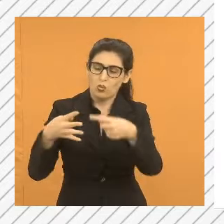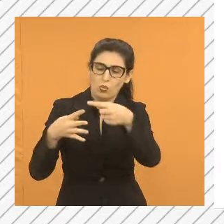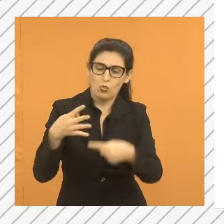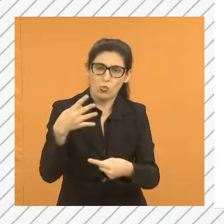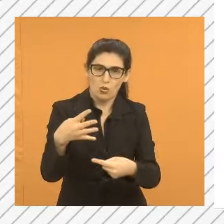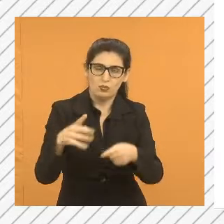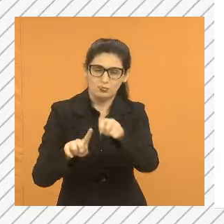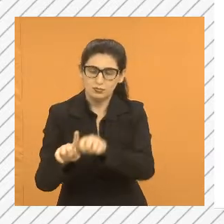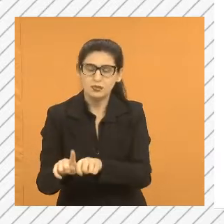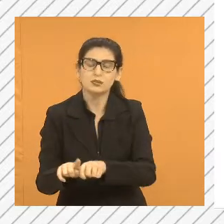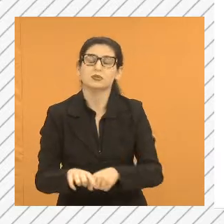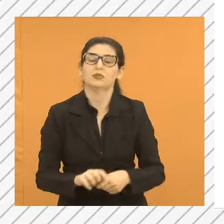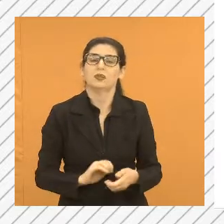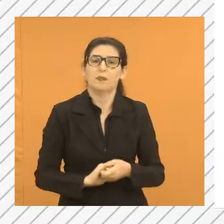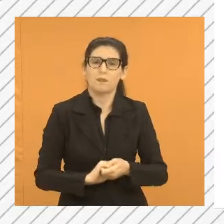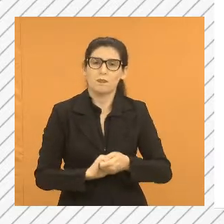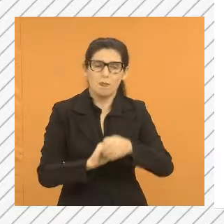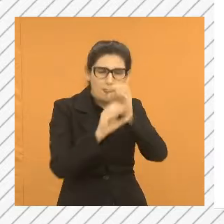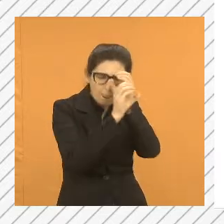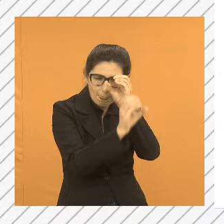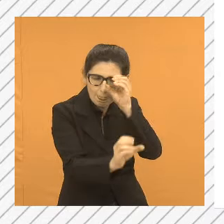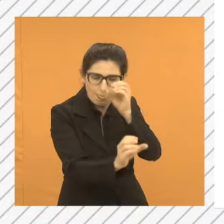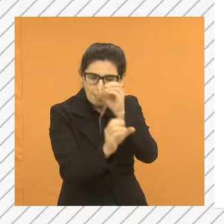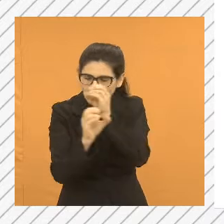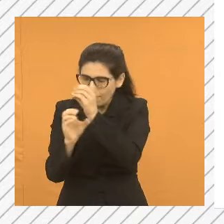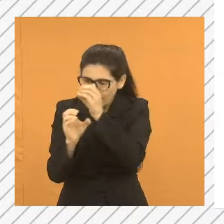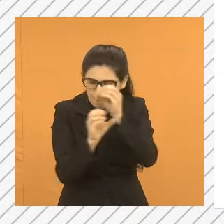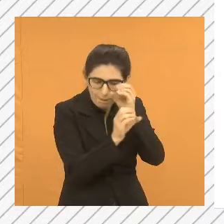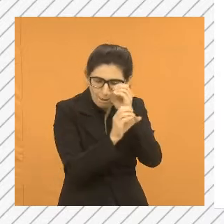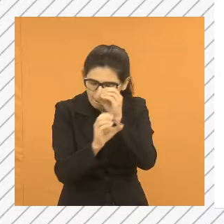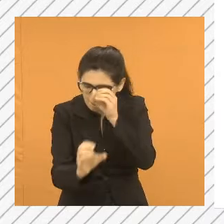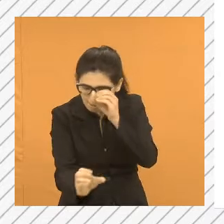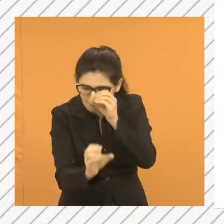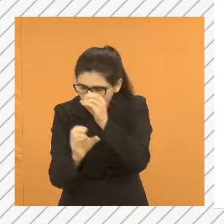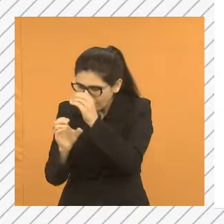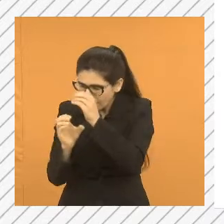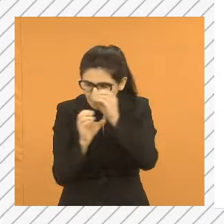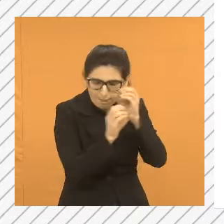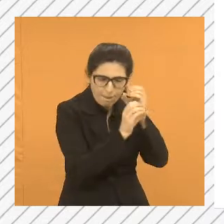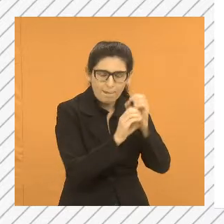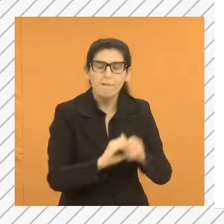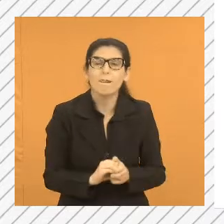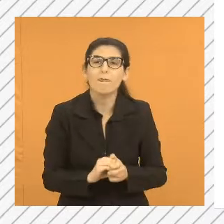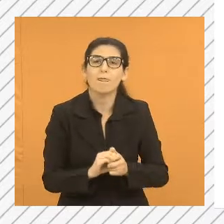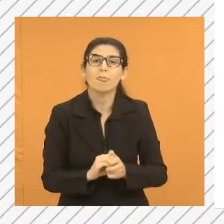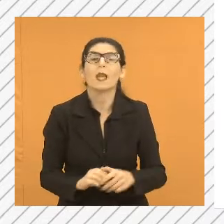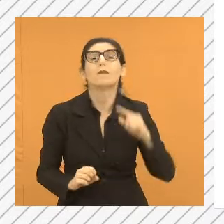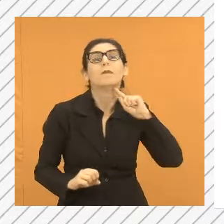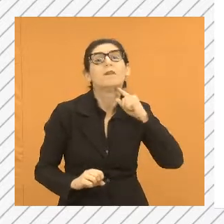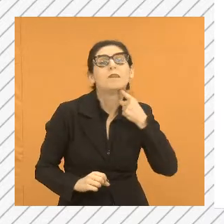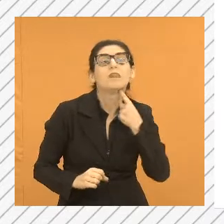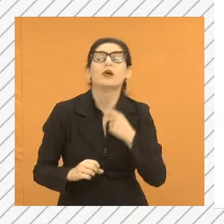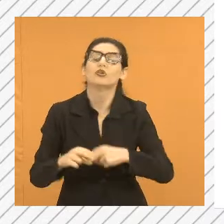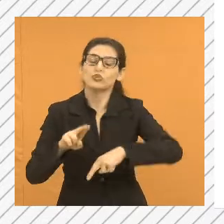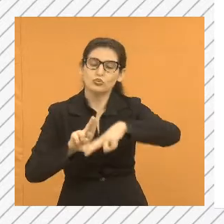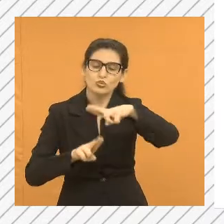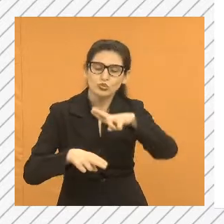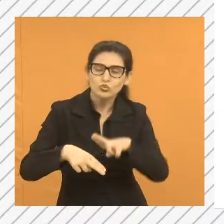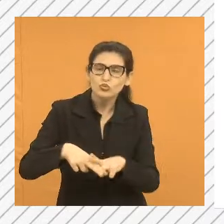Análises clínicas. A aparente redução de exames do segundo quadrimestre de 2017